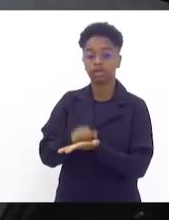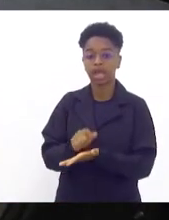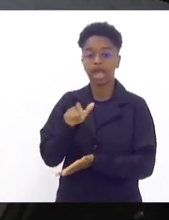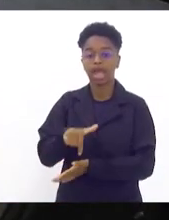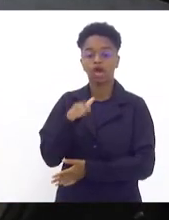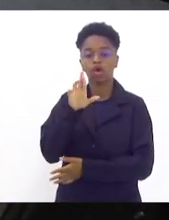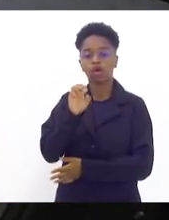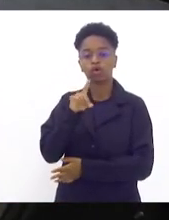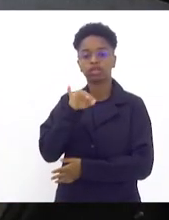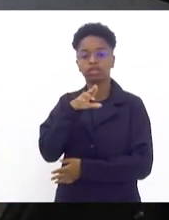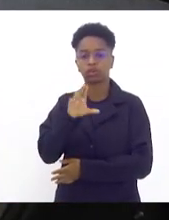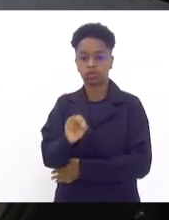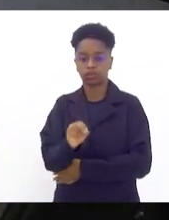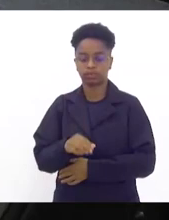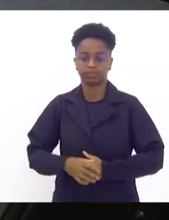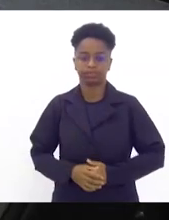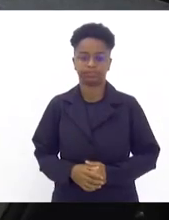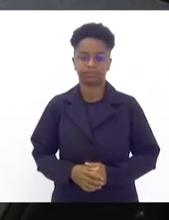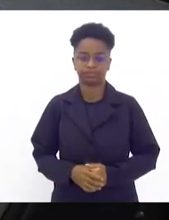Amorim.